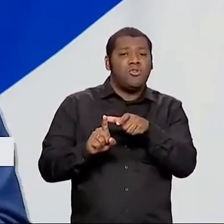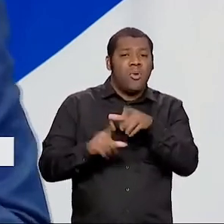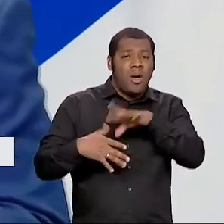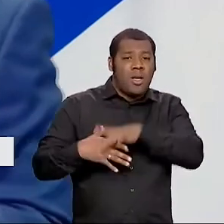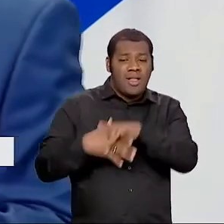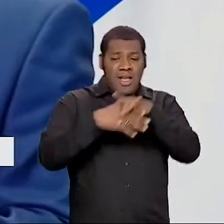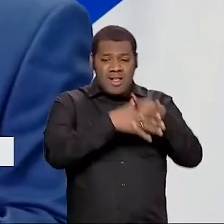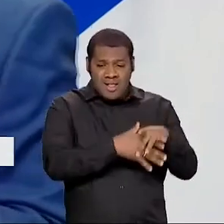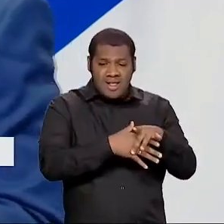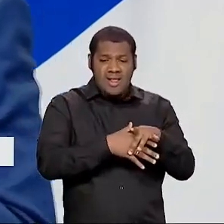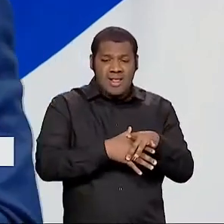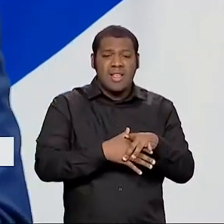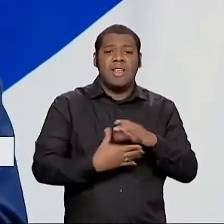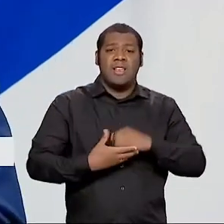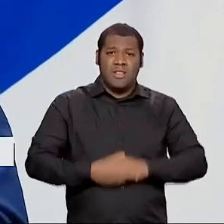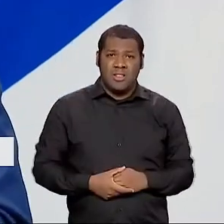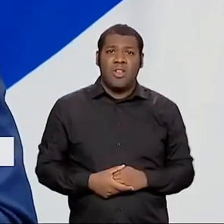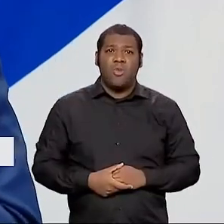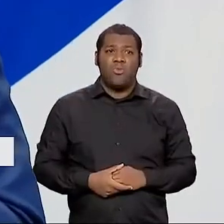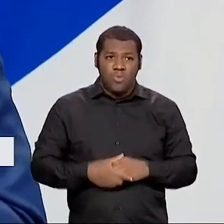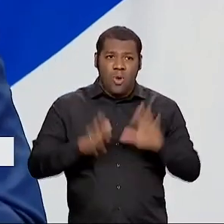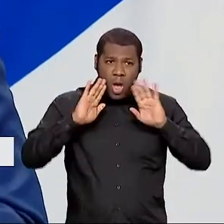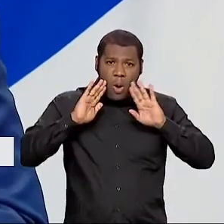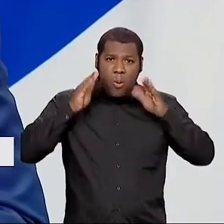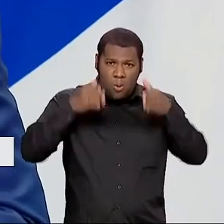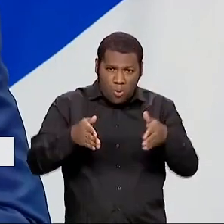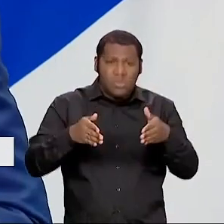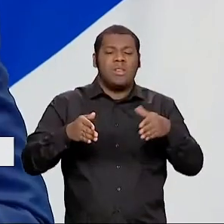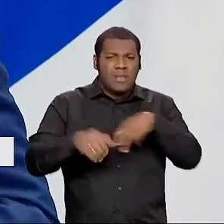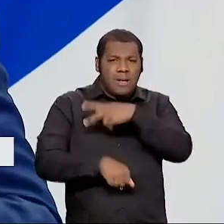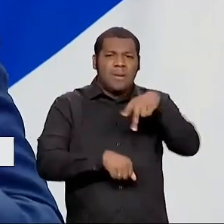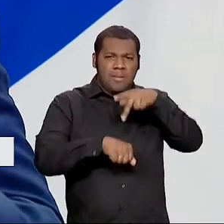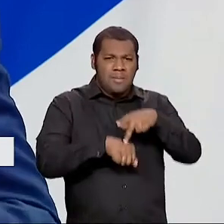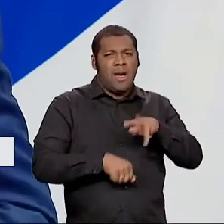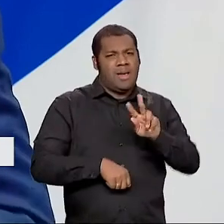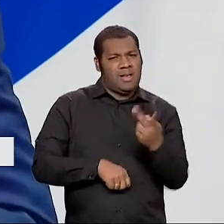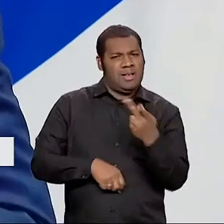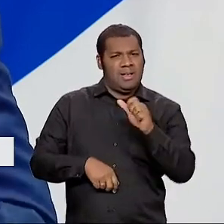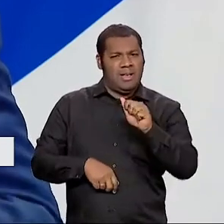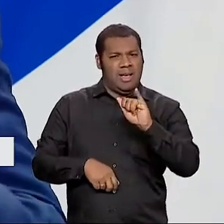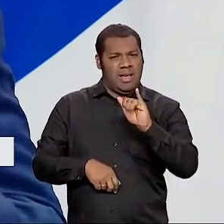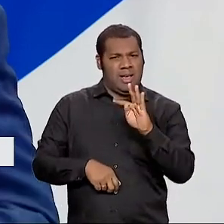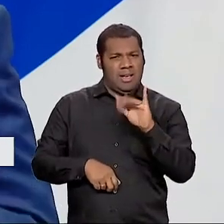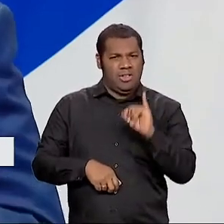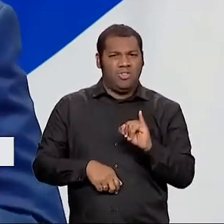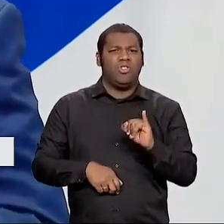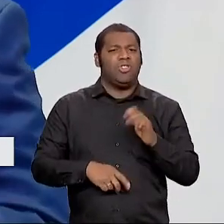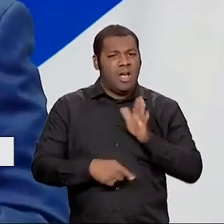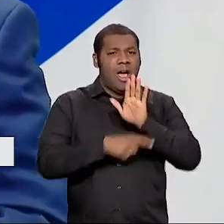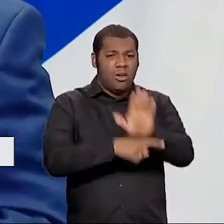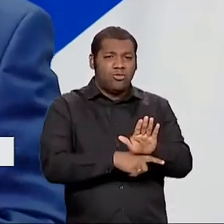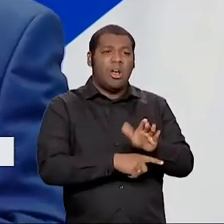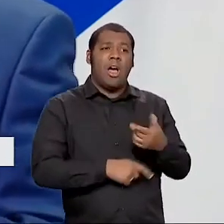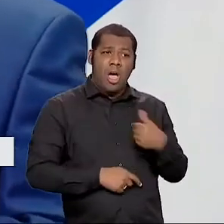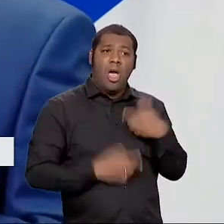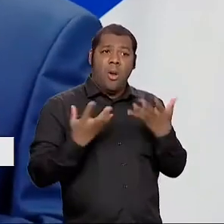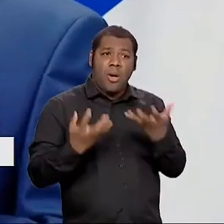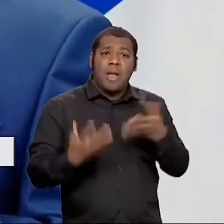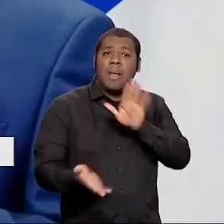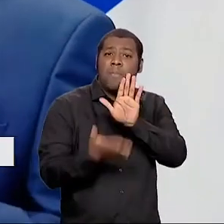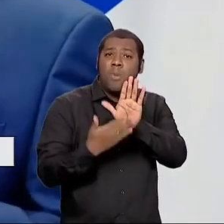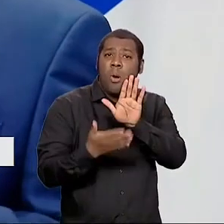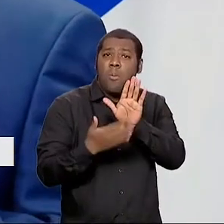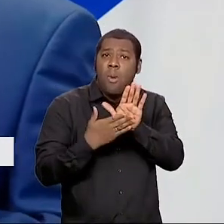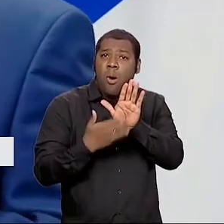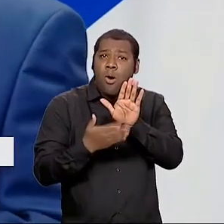o Haiti, sabe, no centro da discussão. Eu pretendo levar essa discussão do Haiti para o G20, eu pretendo